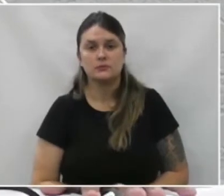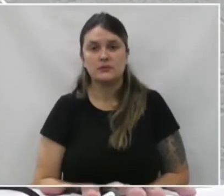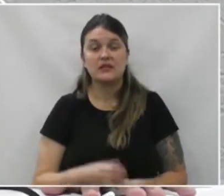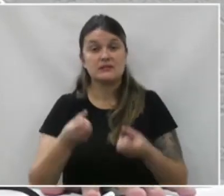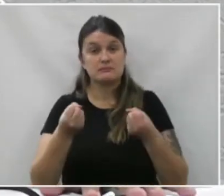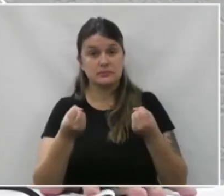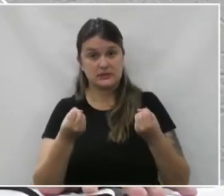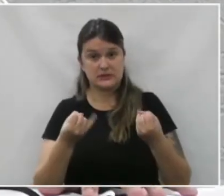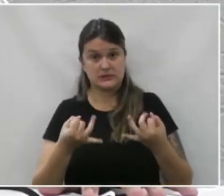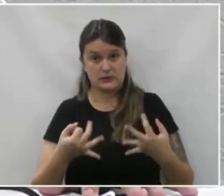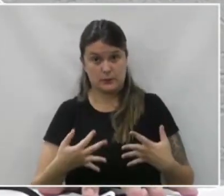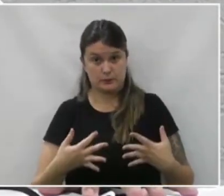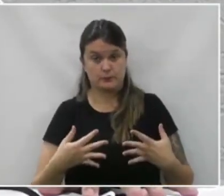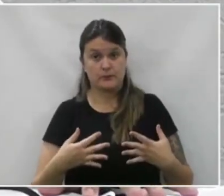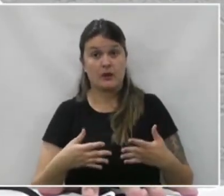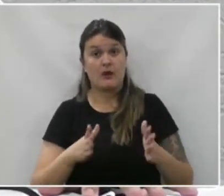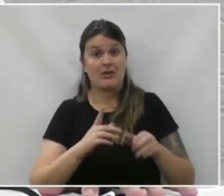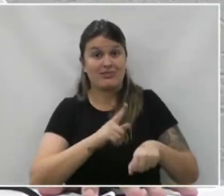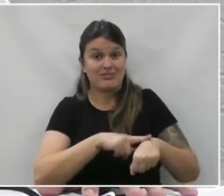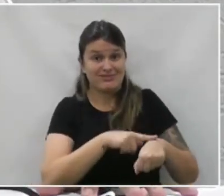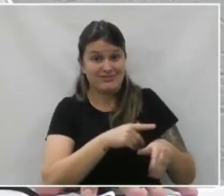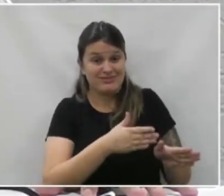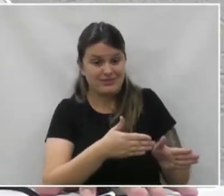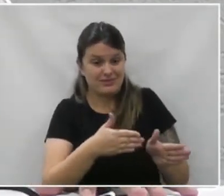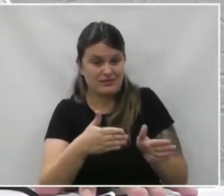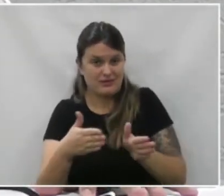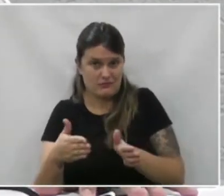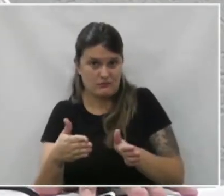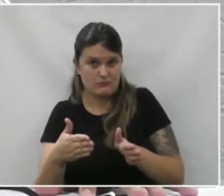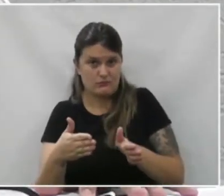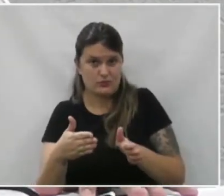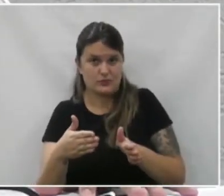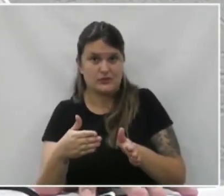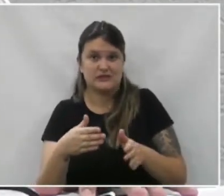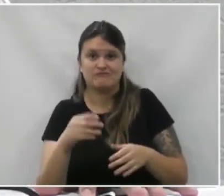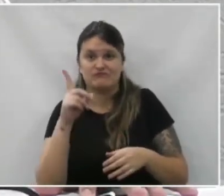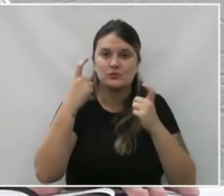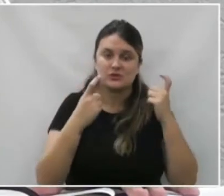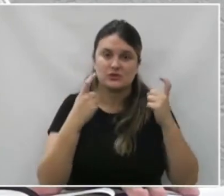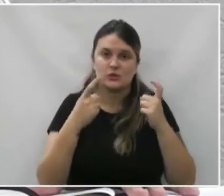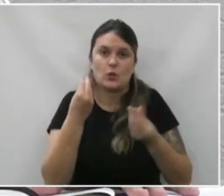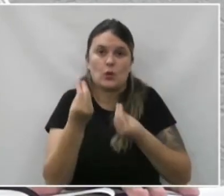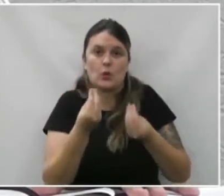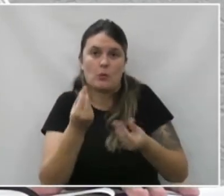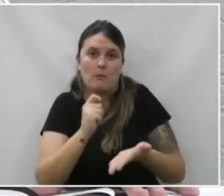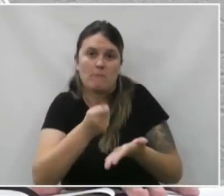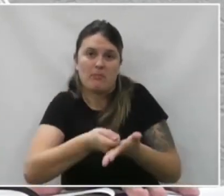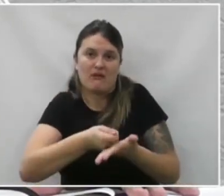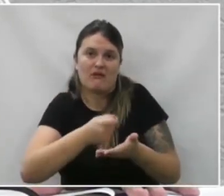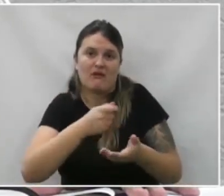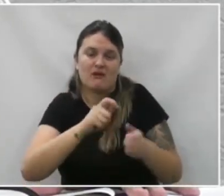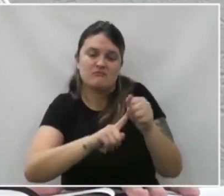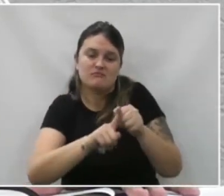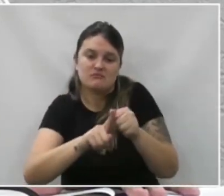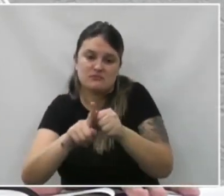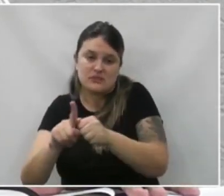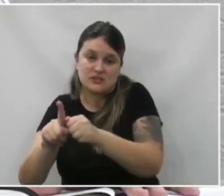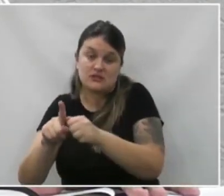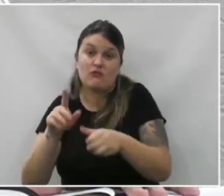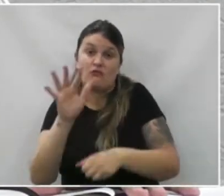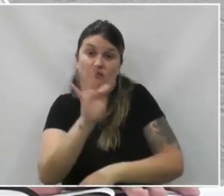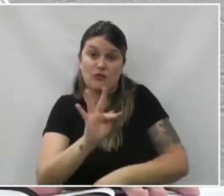124/2020, todos de março de 2020, considerando o reconhecimento de estado de emergência no município